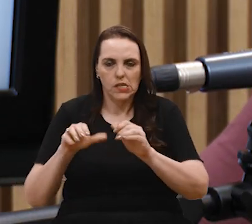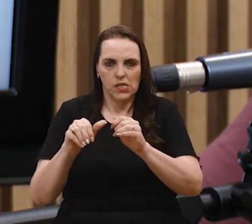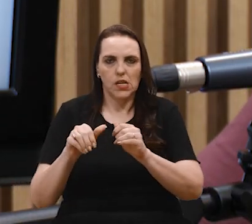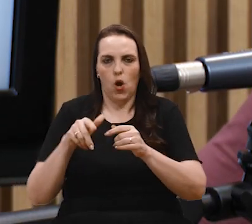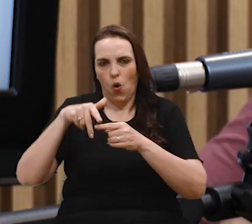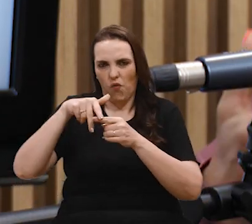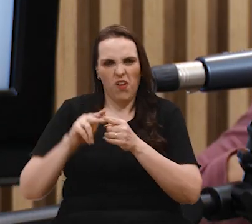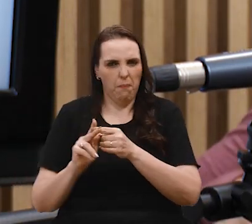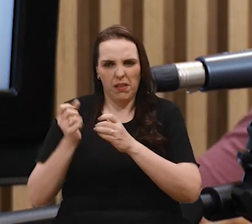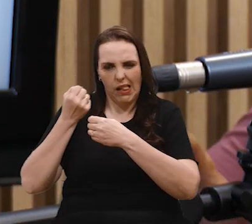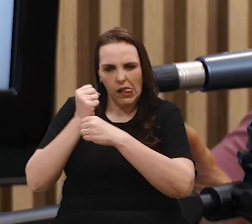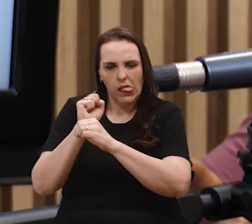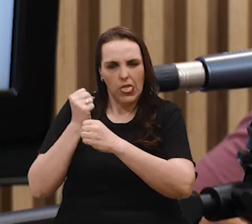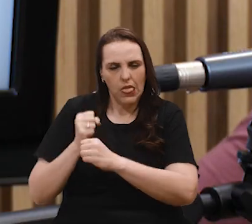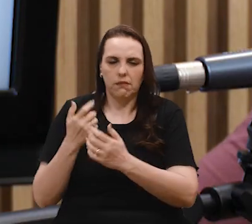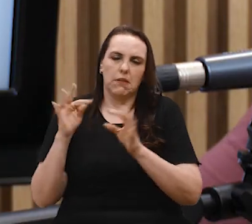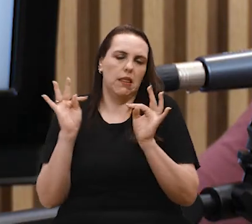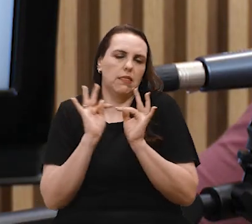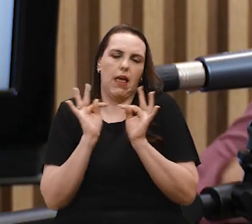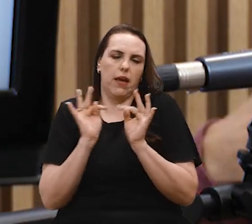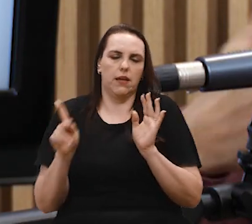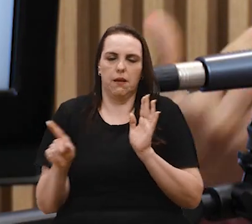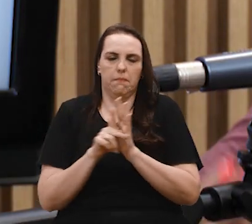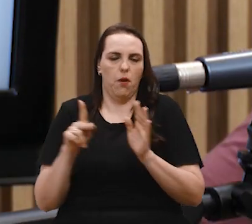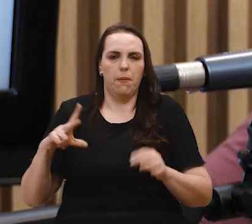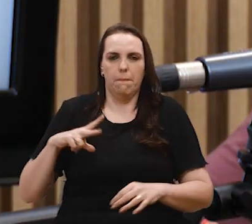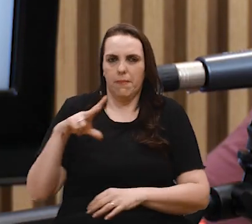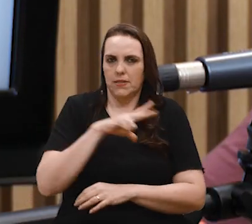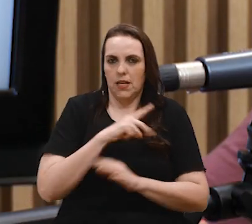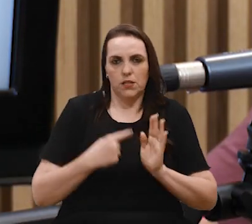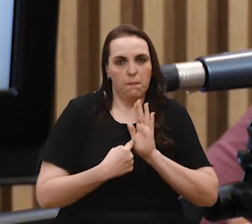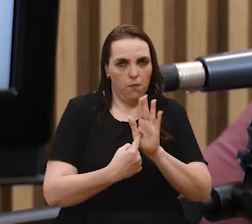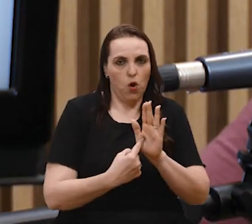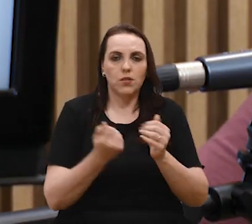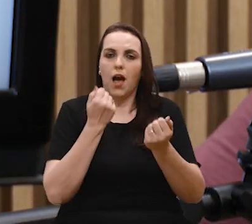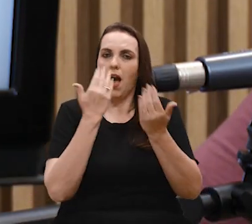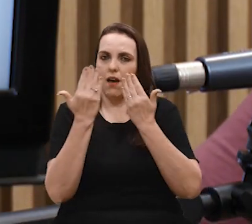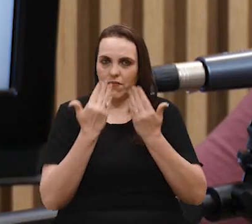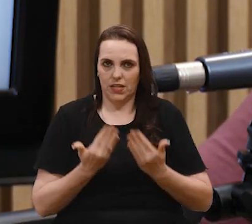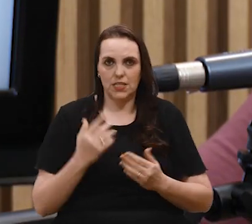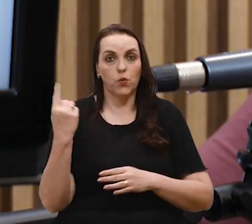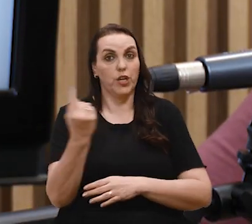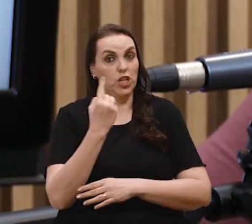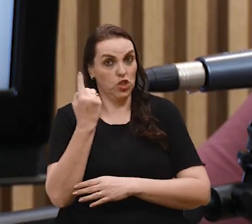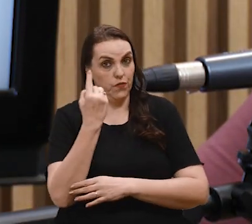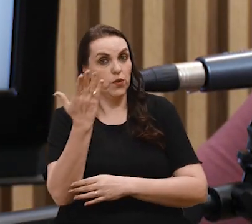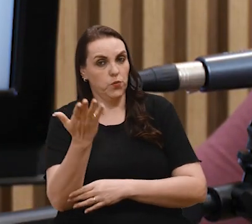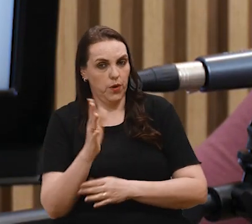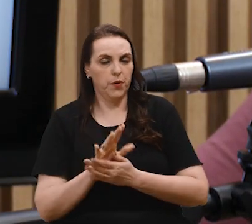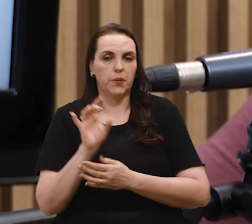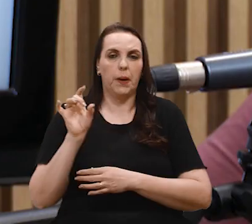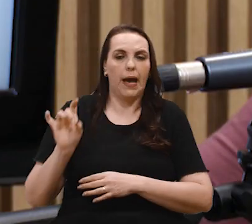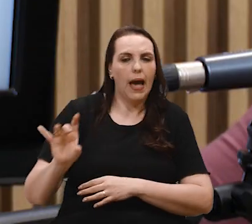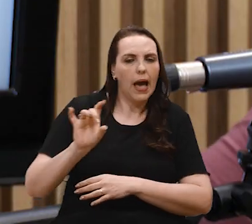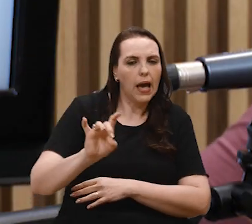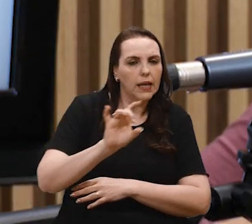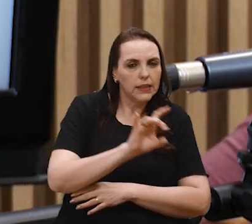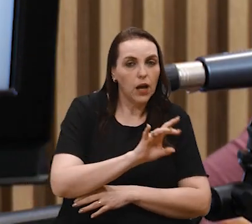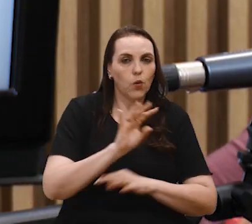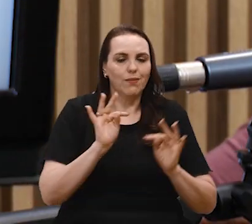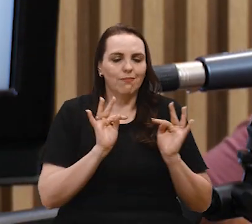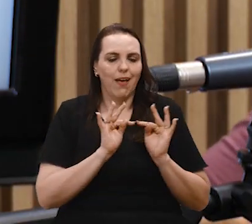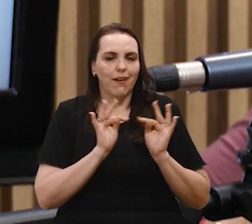manualmente, instrumental. Aí são feitas técnicas. Dentro do que o paciente apresenta, ele sempre é avaliado individualmente. Então,